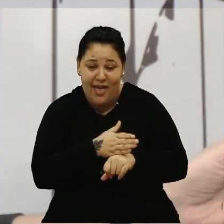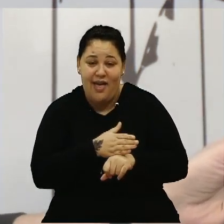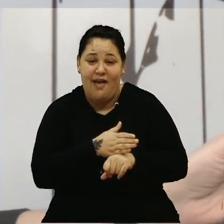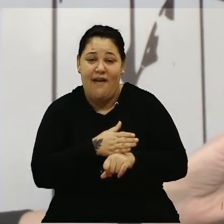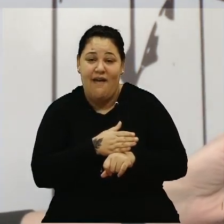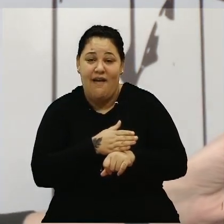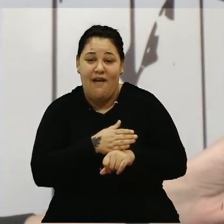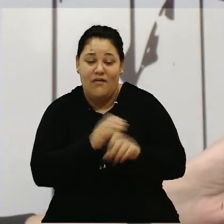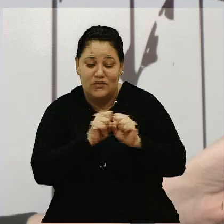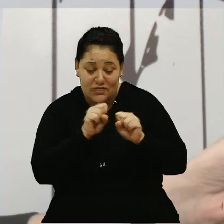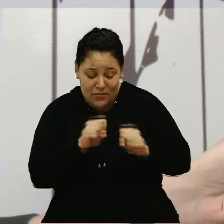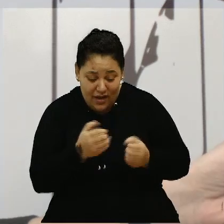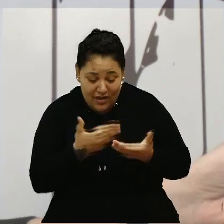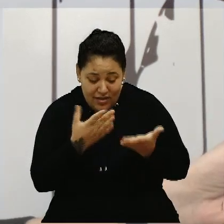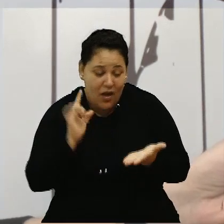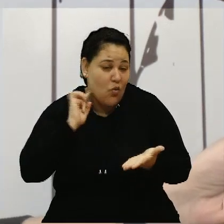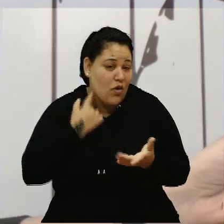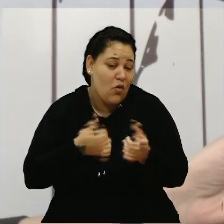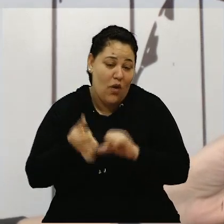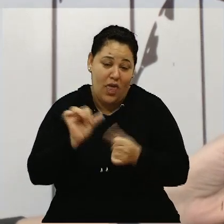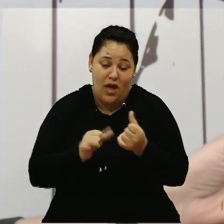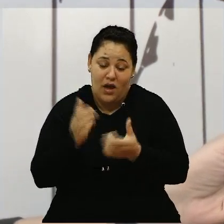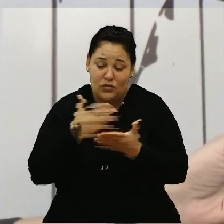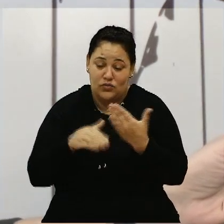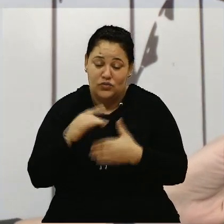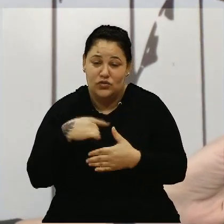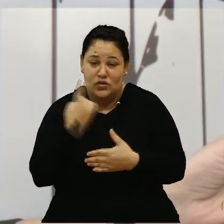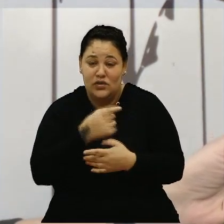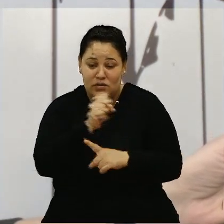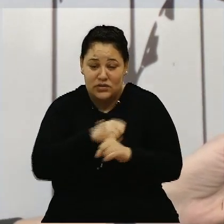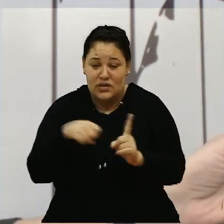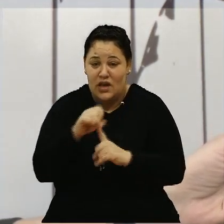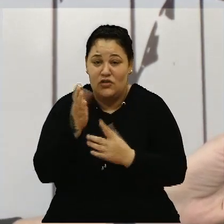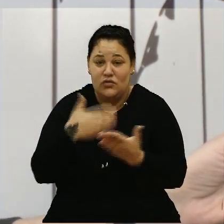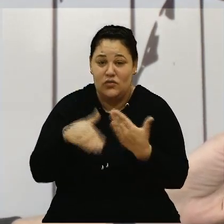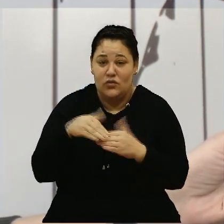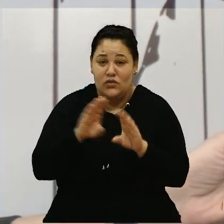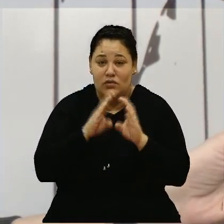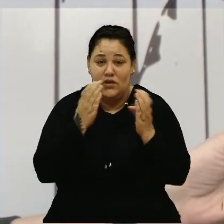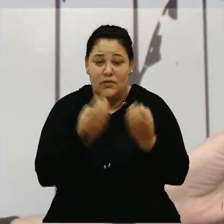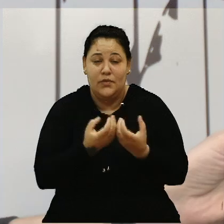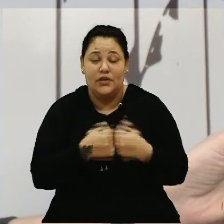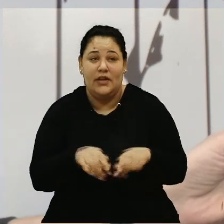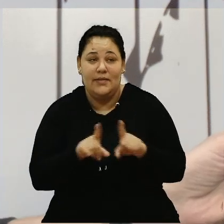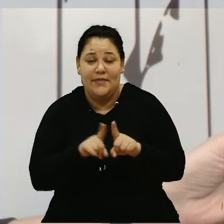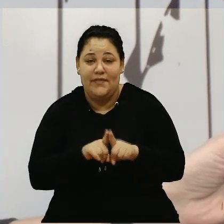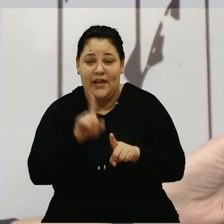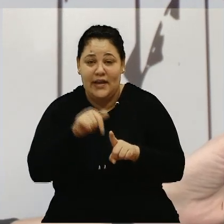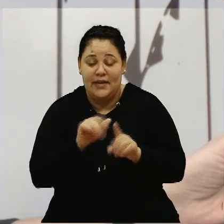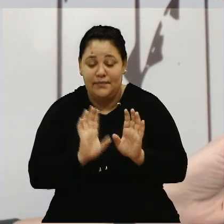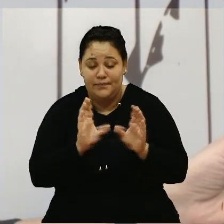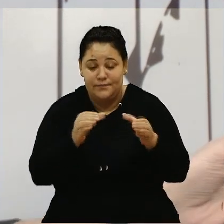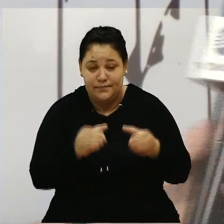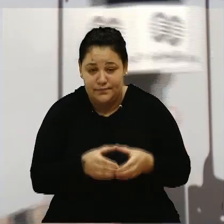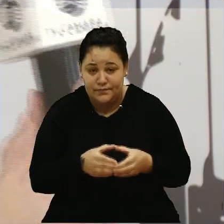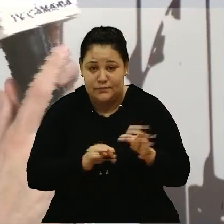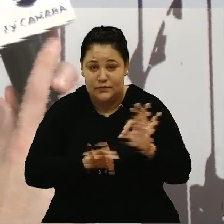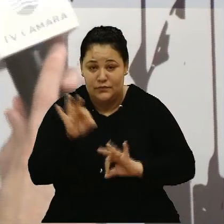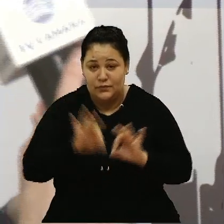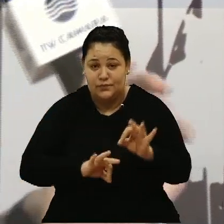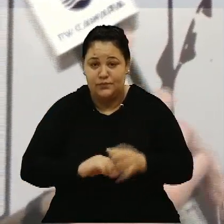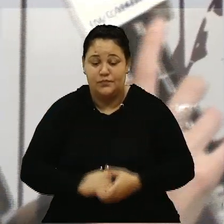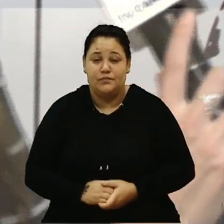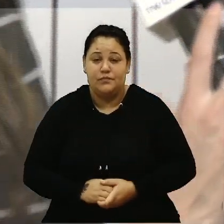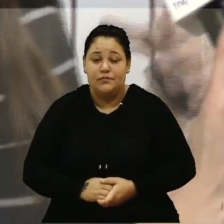entregue um lixo de qualidade. Todos nós, toda a sociedade, toda a comunidade vai estar ganhando com esse tipo de ação, com esse tipo de projeto.